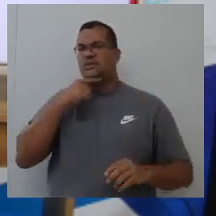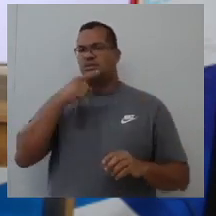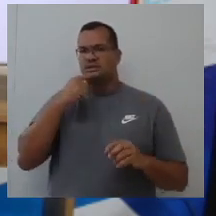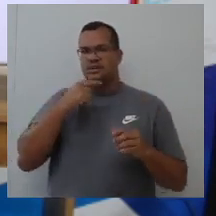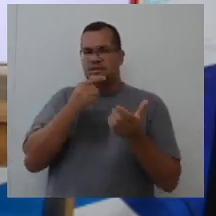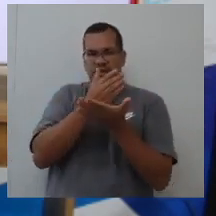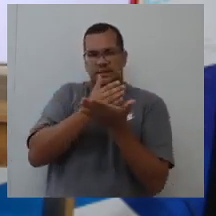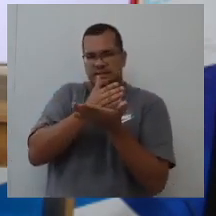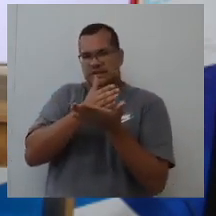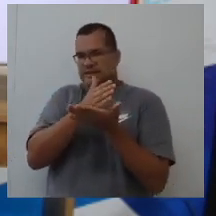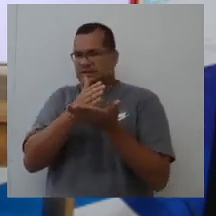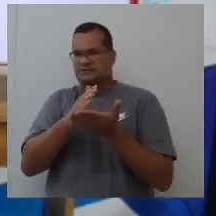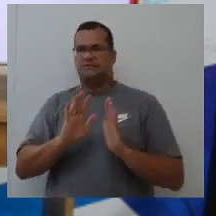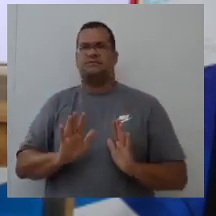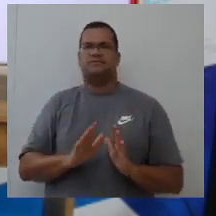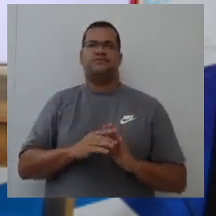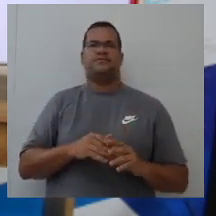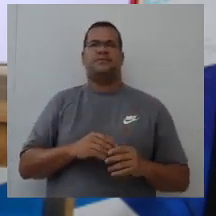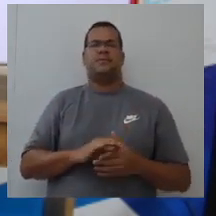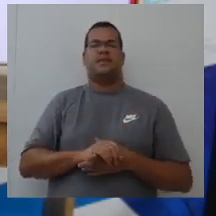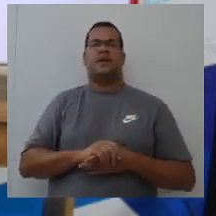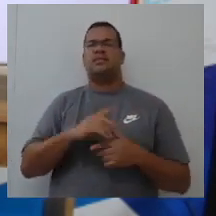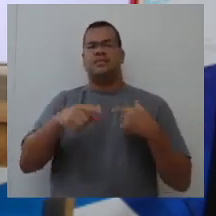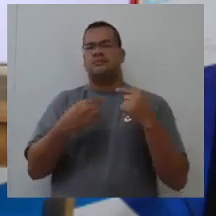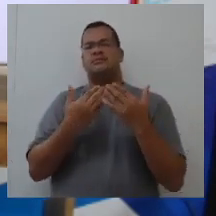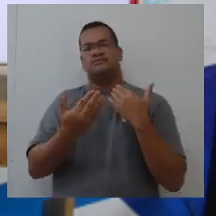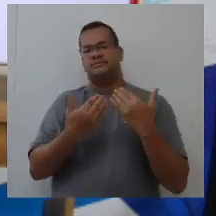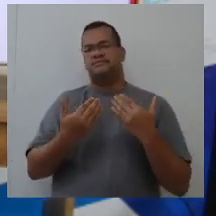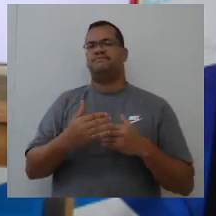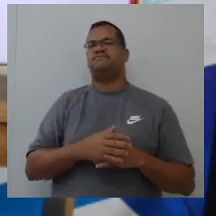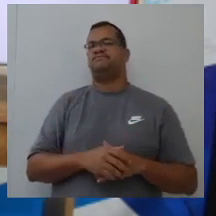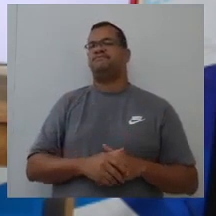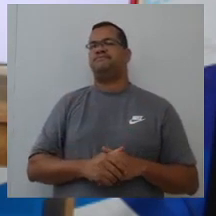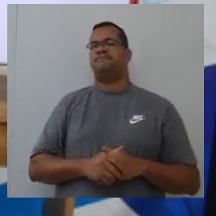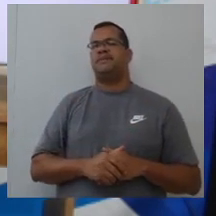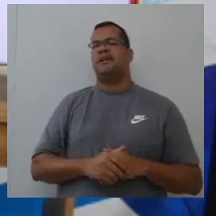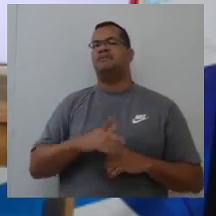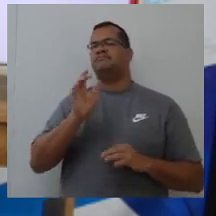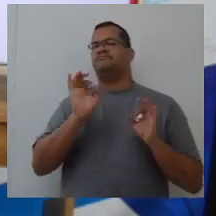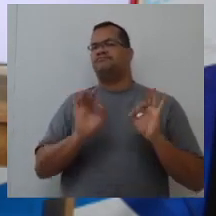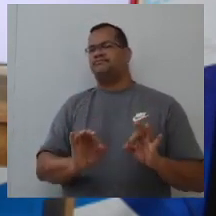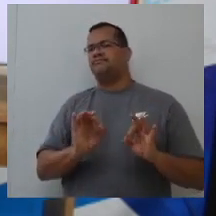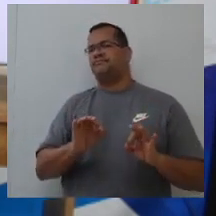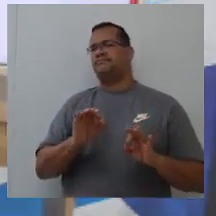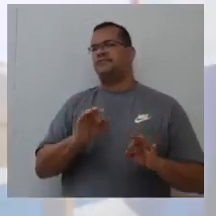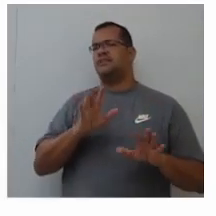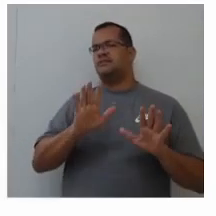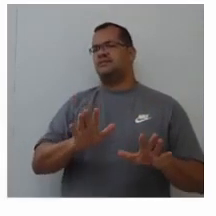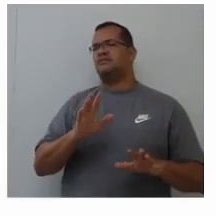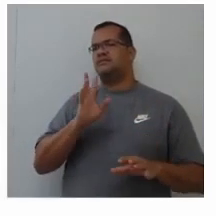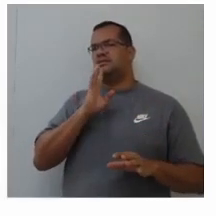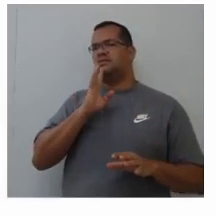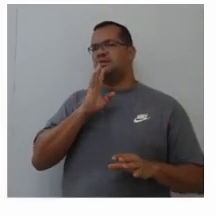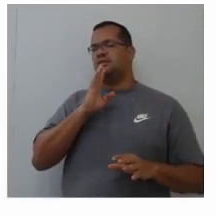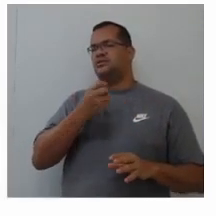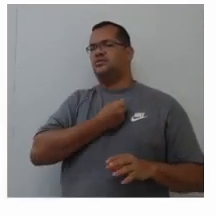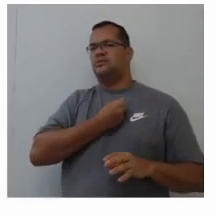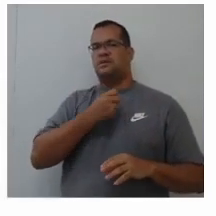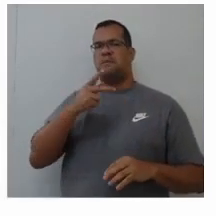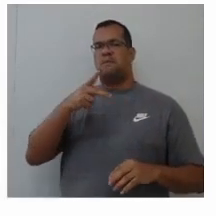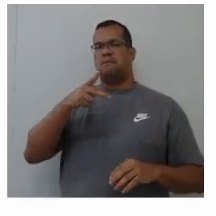esse fenômeno aí, tá bom? Olha só. Com certeza você conhece esse número aí, π,